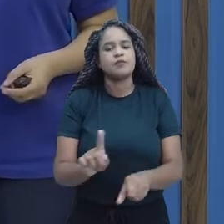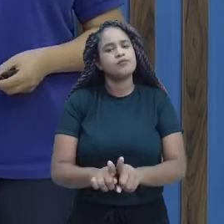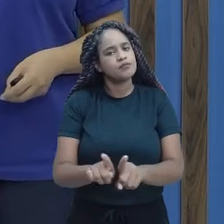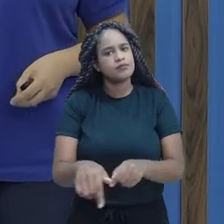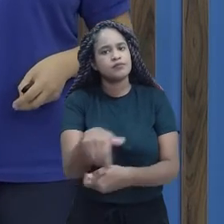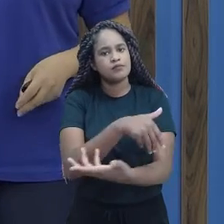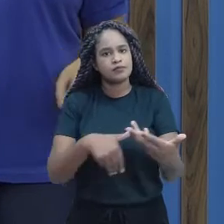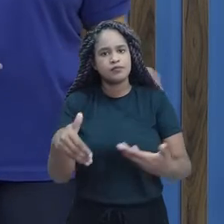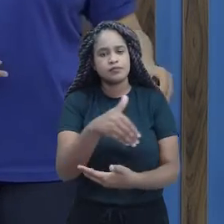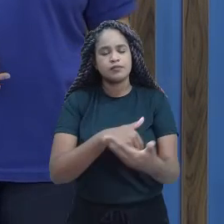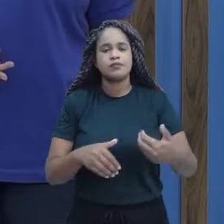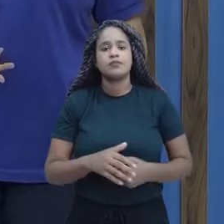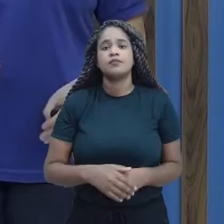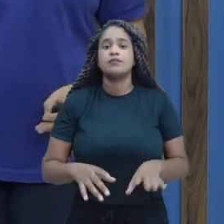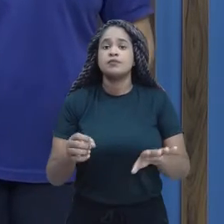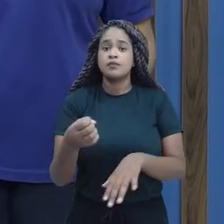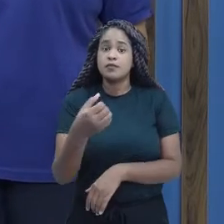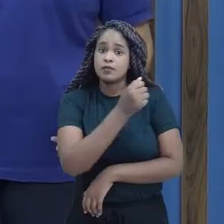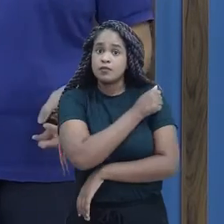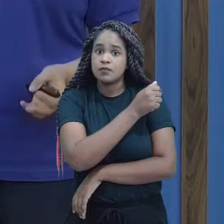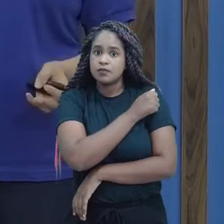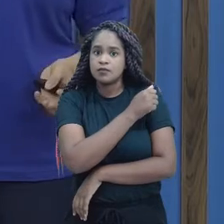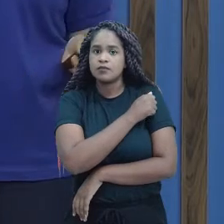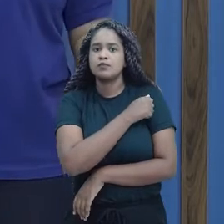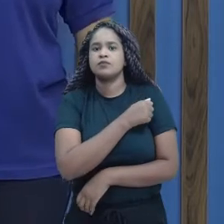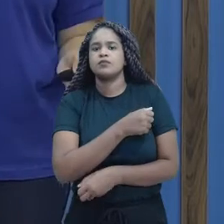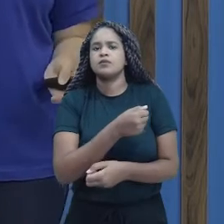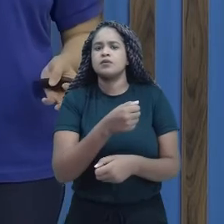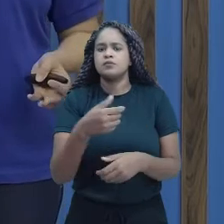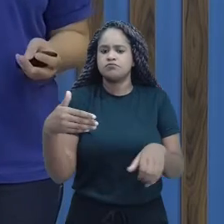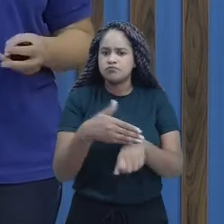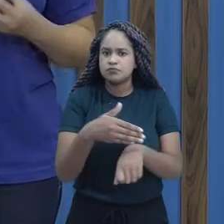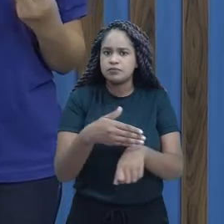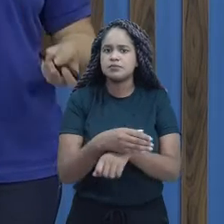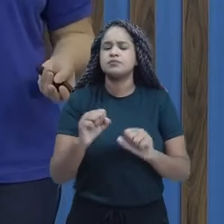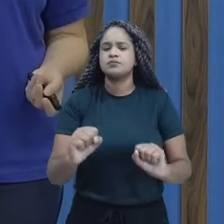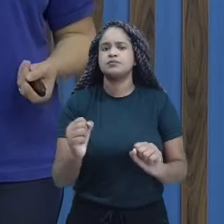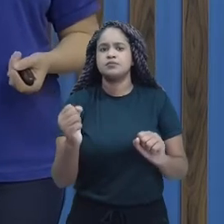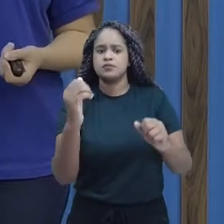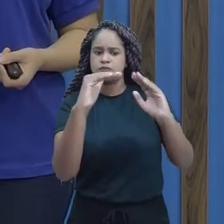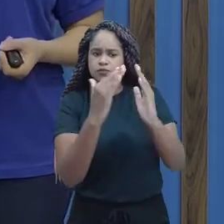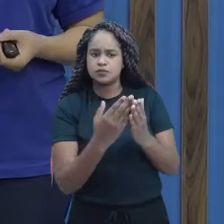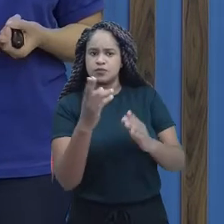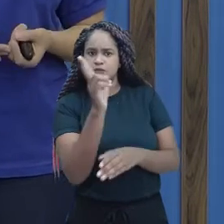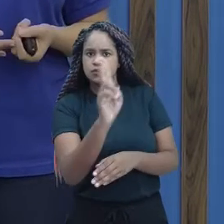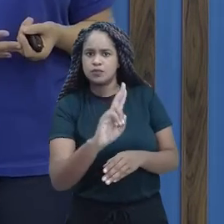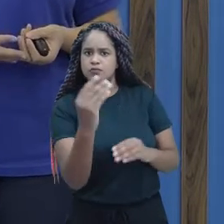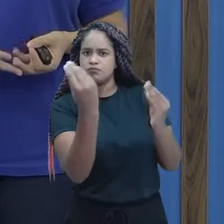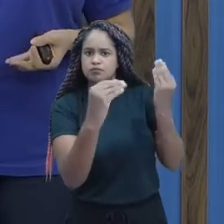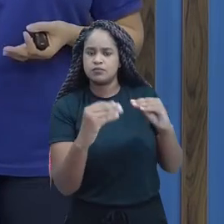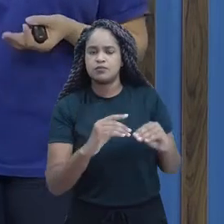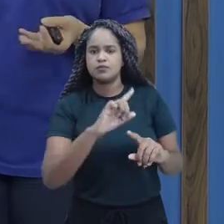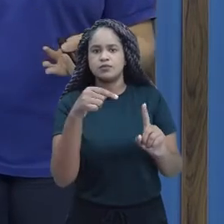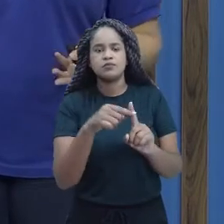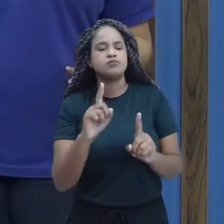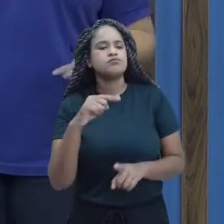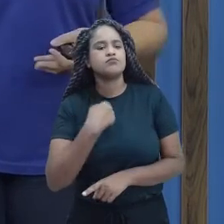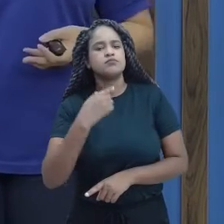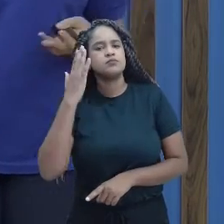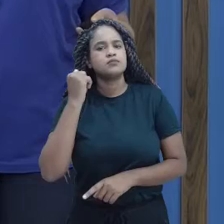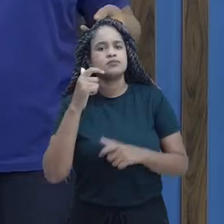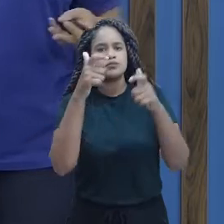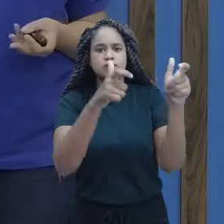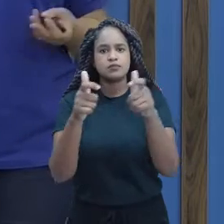Os alunos que falarem lá, coloca aí também a escola de onde você faz parte, né, gente? Para a gente poder identificar vocês, tá certo? Trabalhando com essa ideia